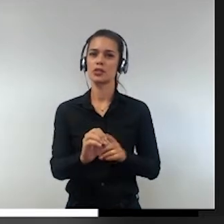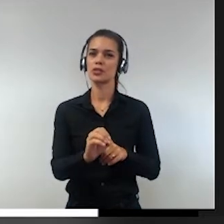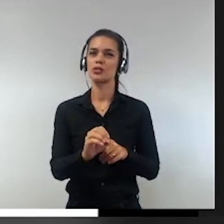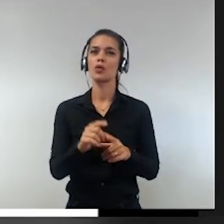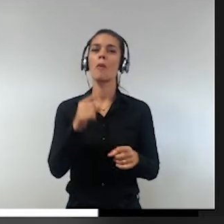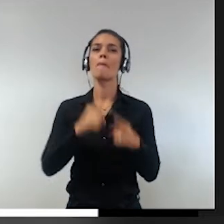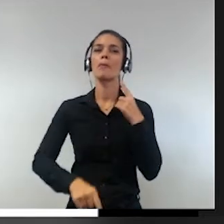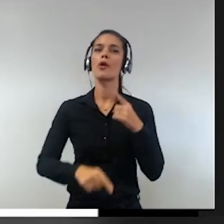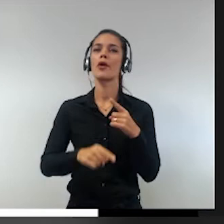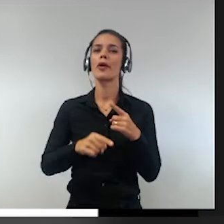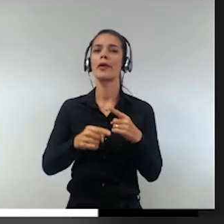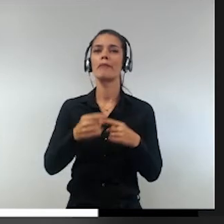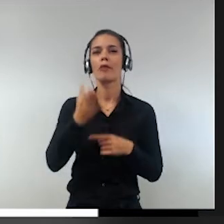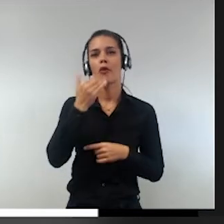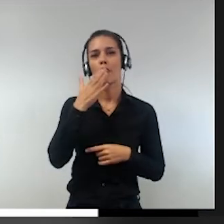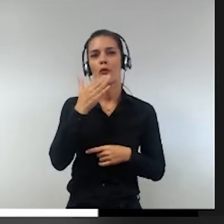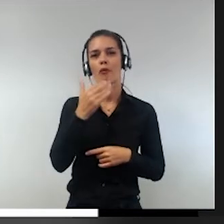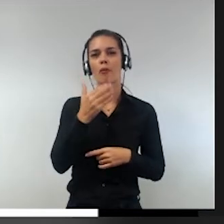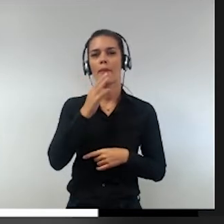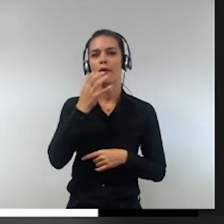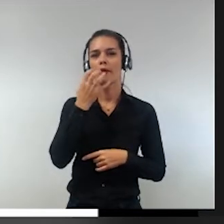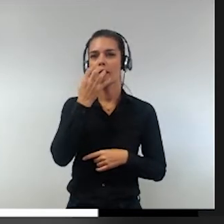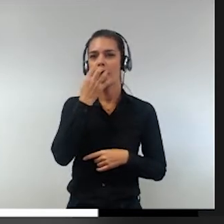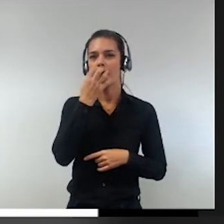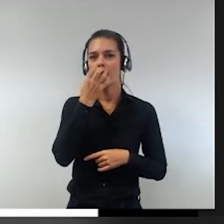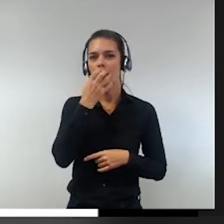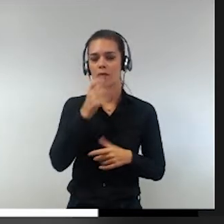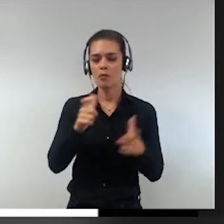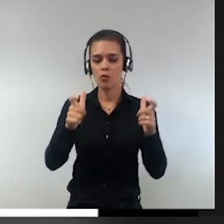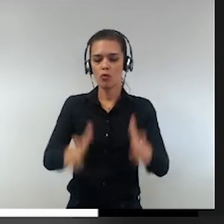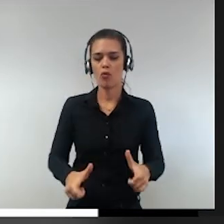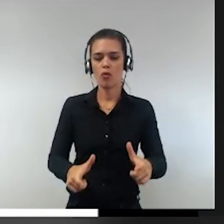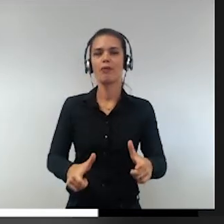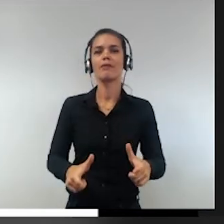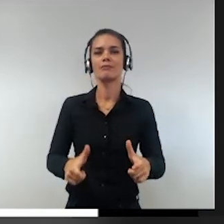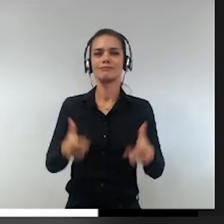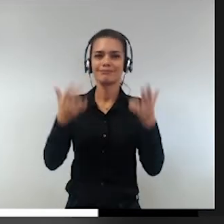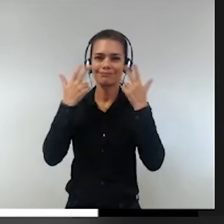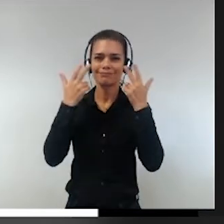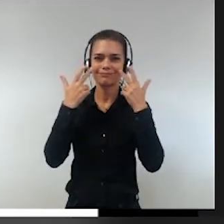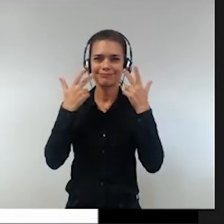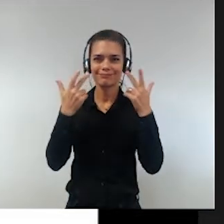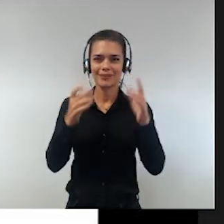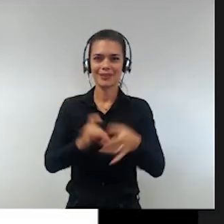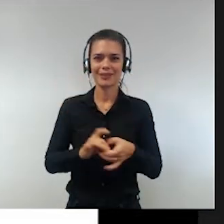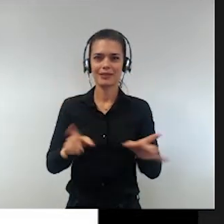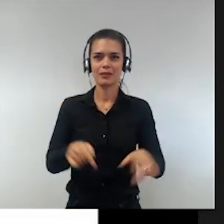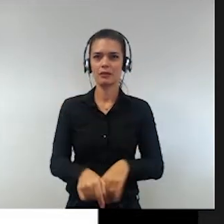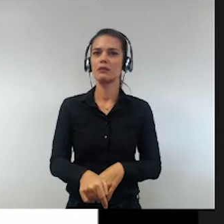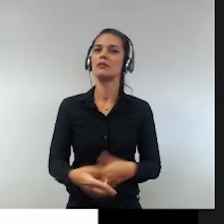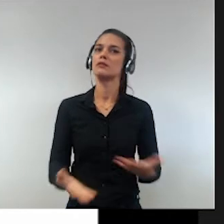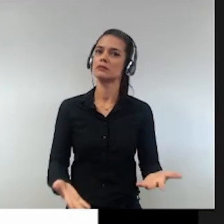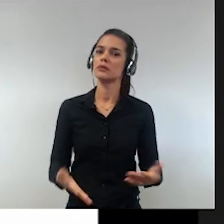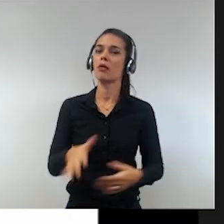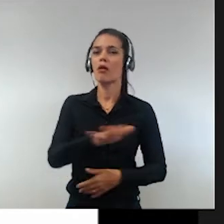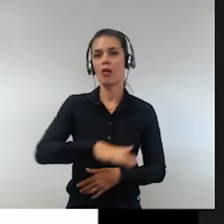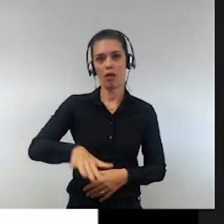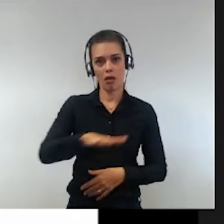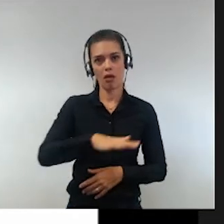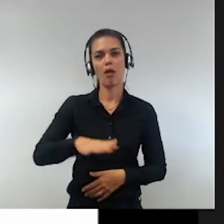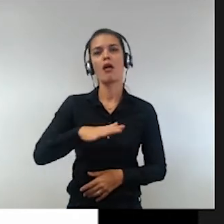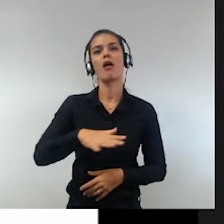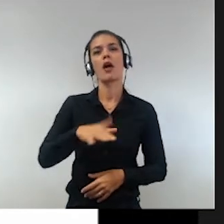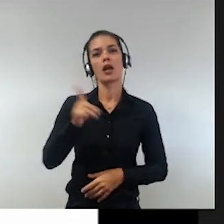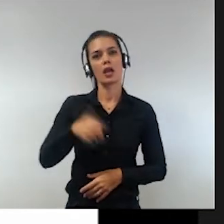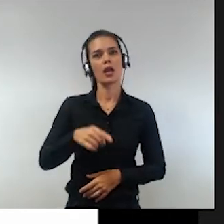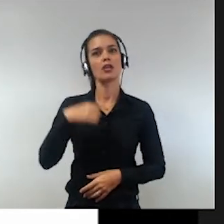comuns. Propõe ação judicial, cautelar, enfim. Para os colegas advogados, isso tem um mercado interessante, que já está